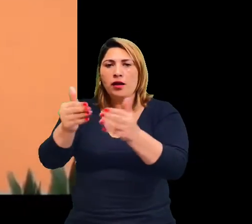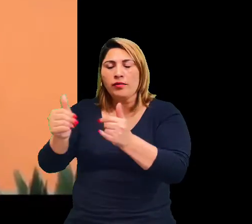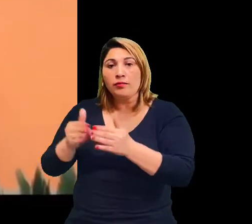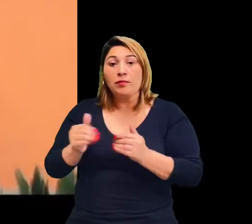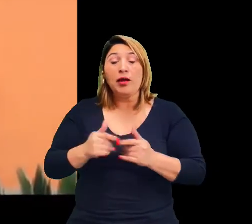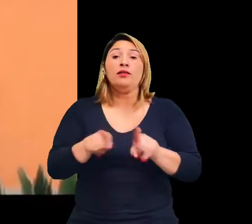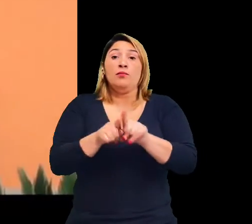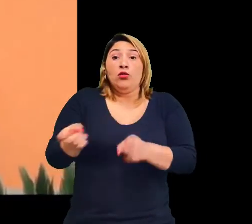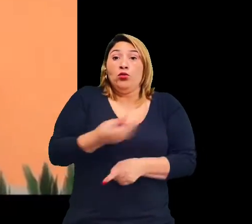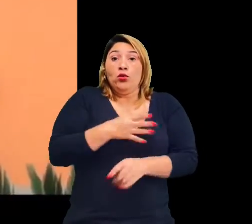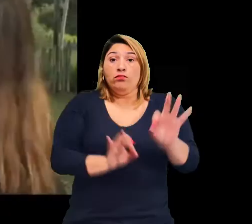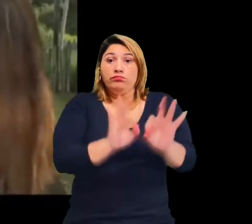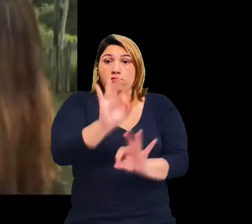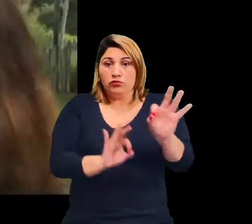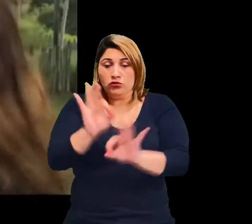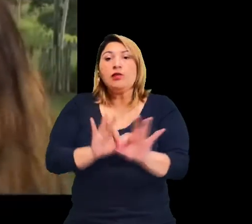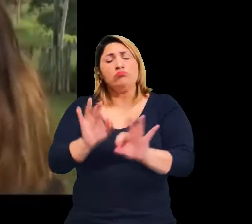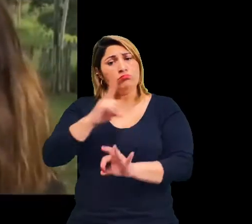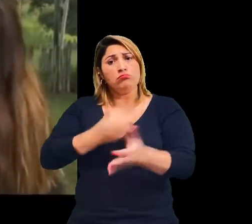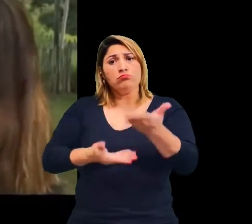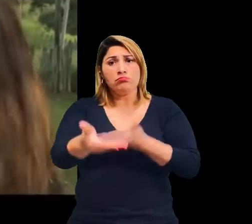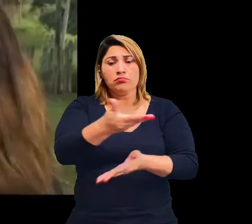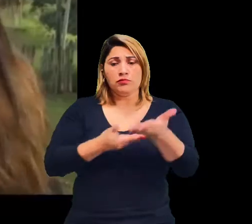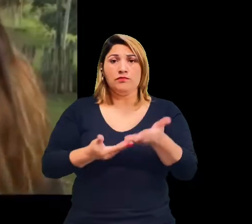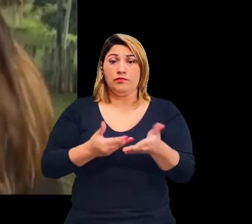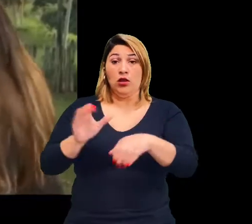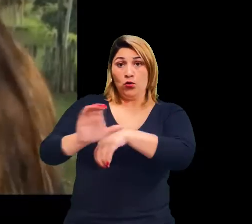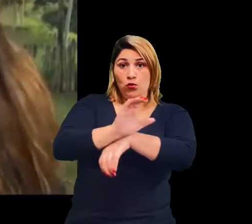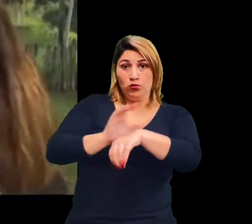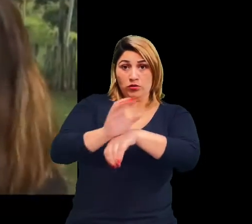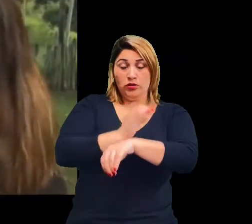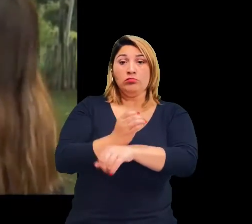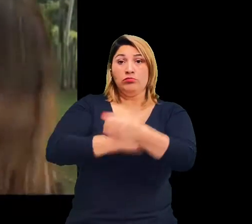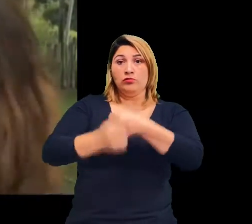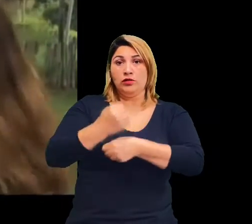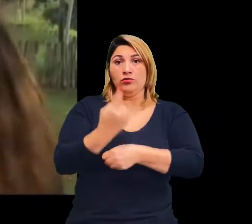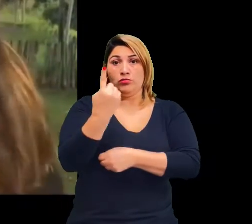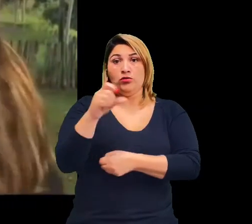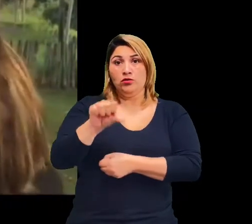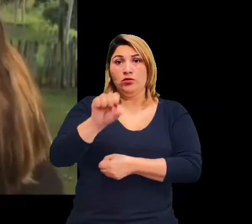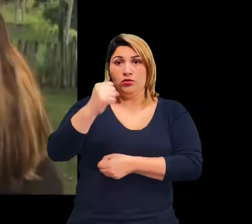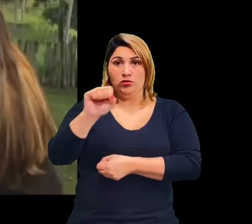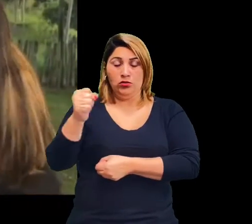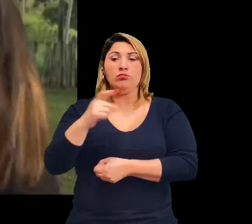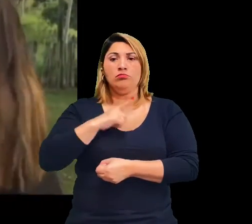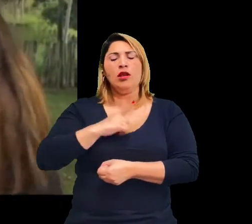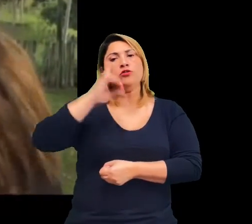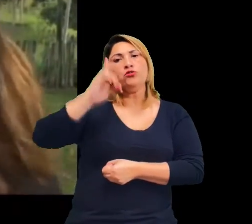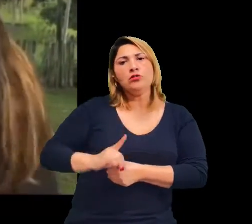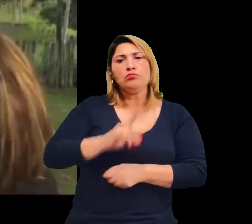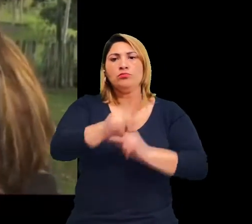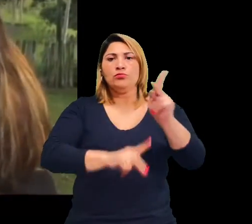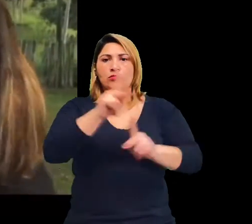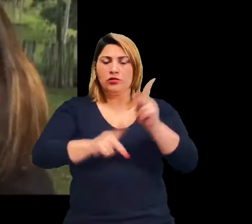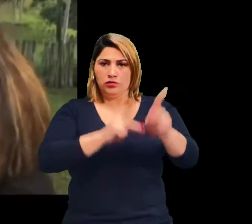projetos articulados. A Constituição de 1988 garante o direito às populações tradicionais, o direito às